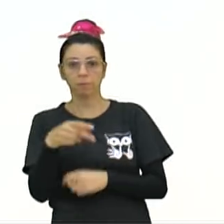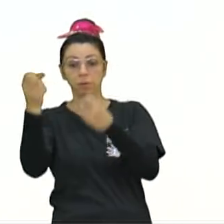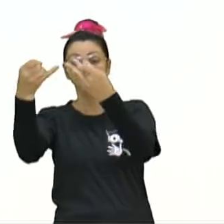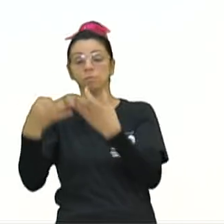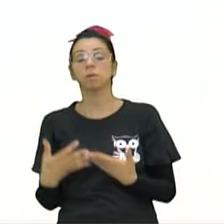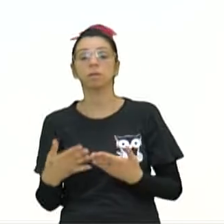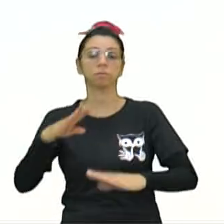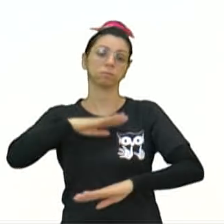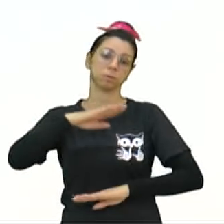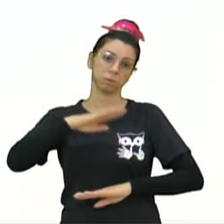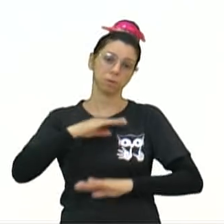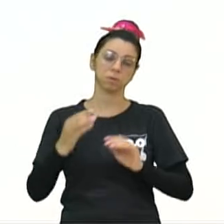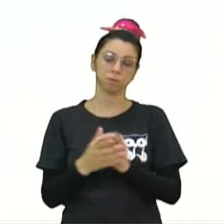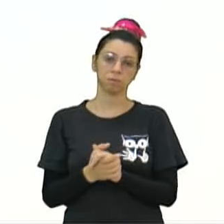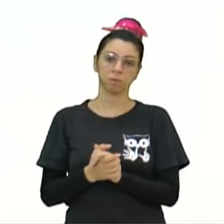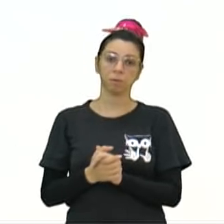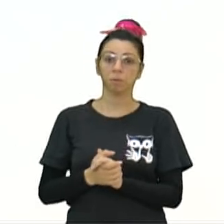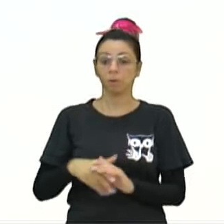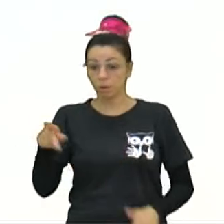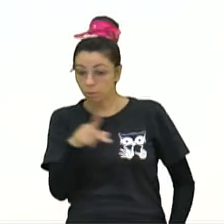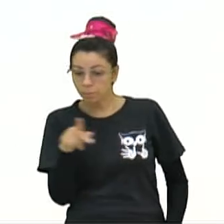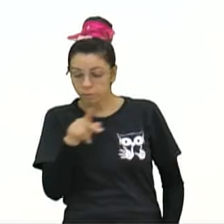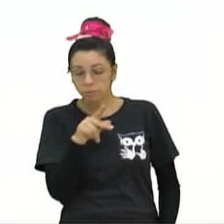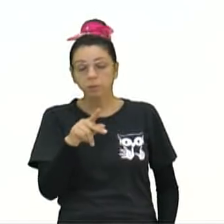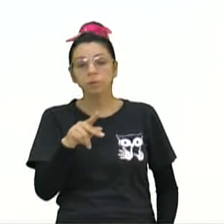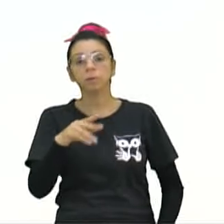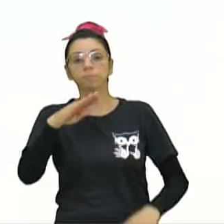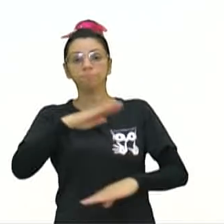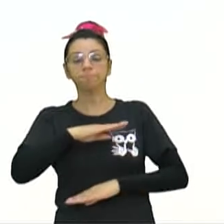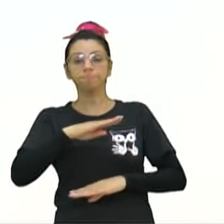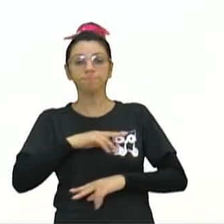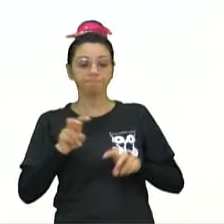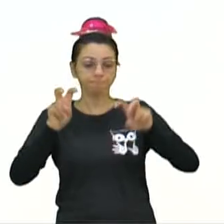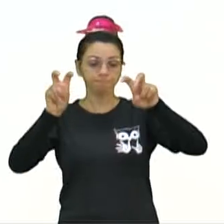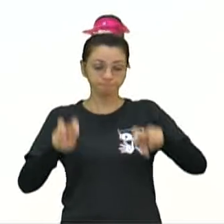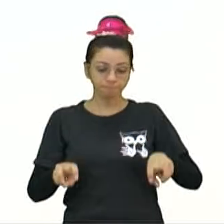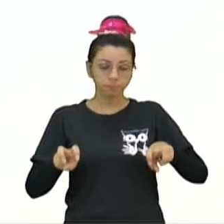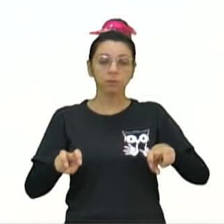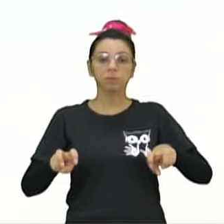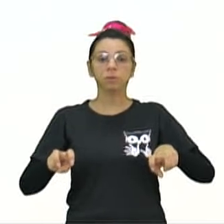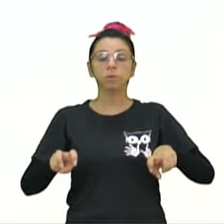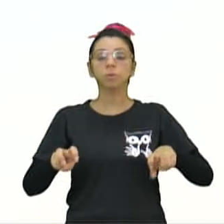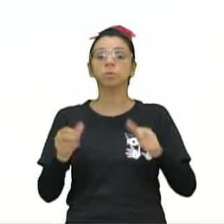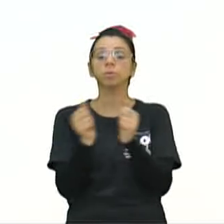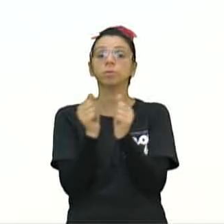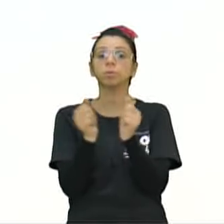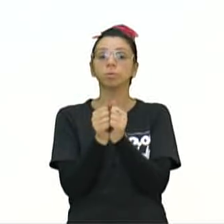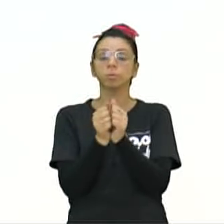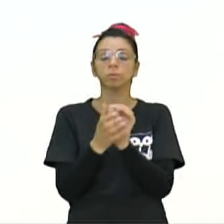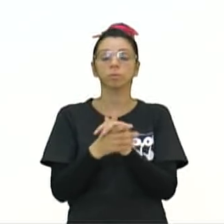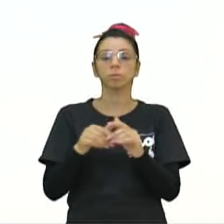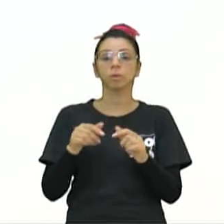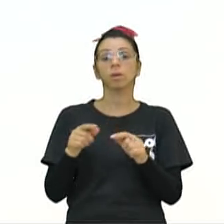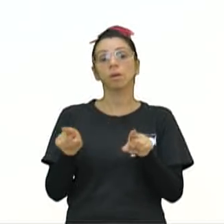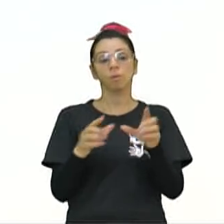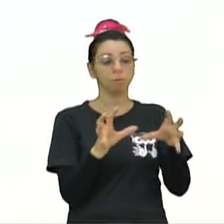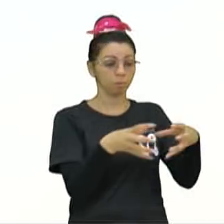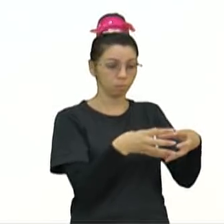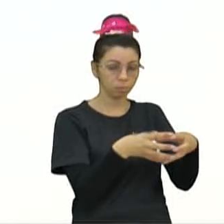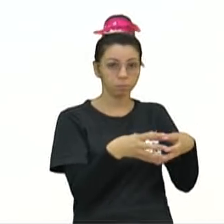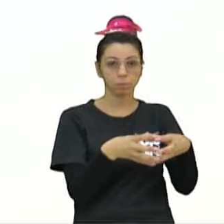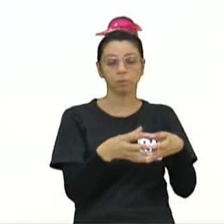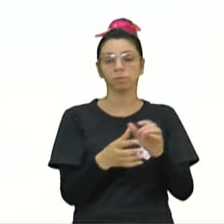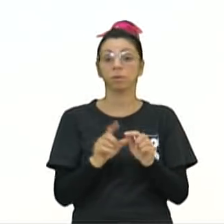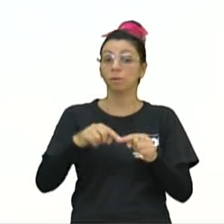resolver o caso, ela sentou comigo e com as meninas. Depois dessa conversa, as provocações na minha